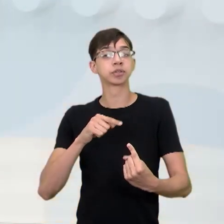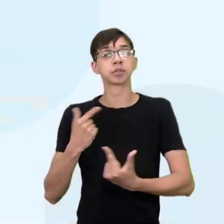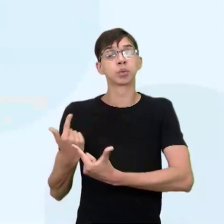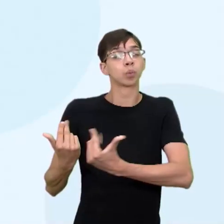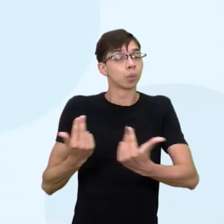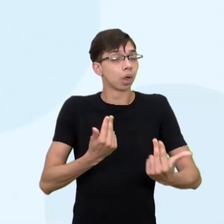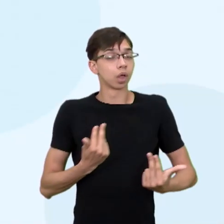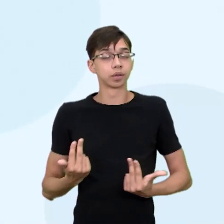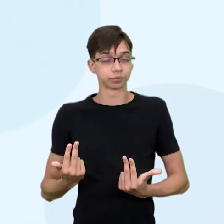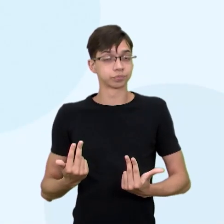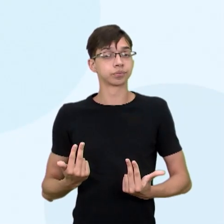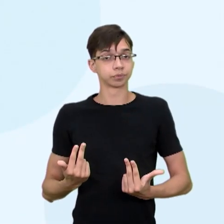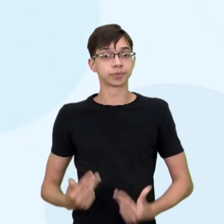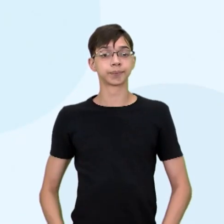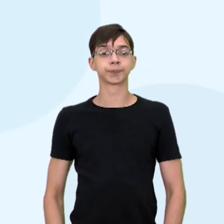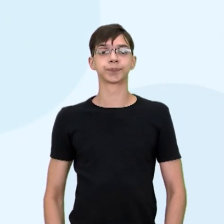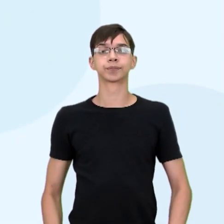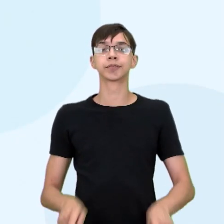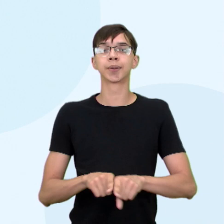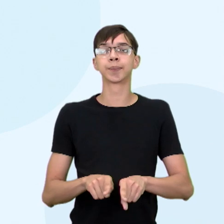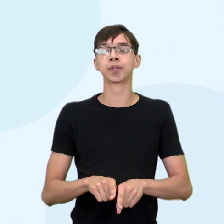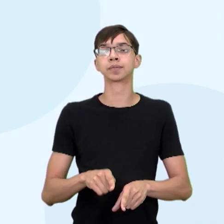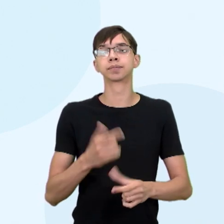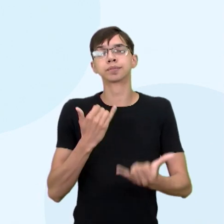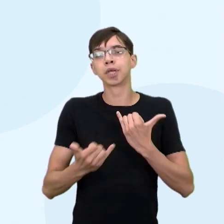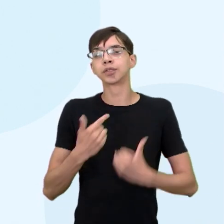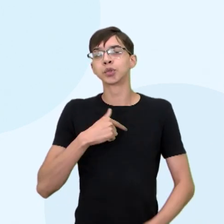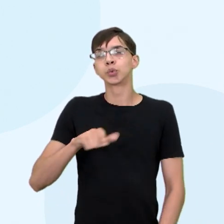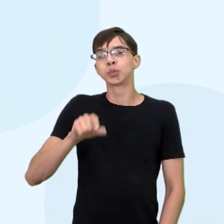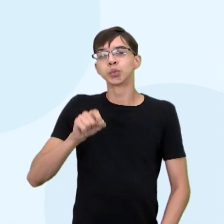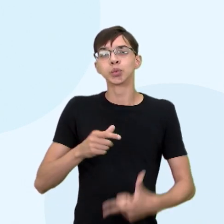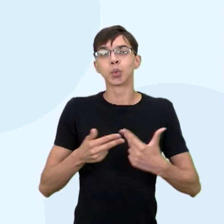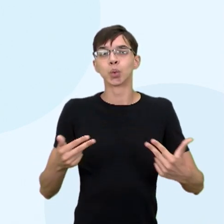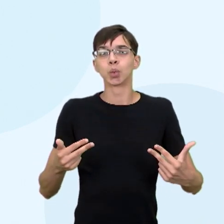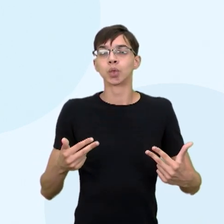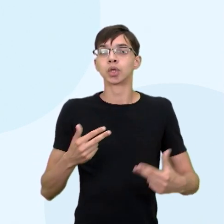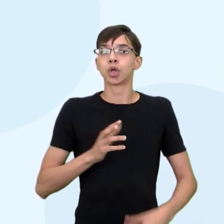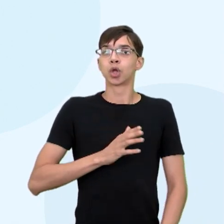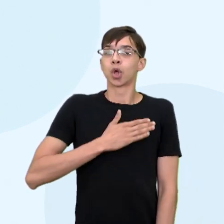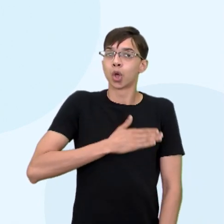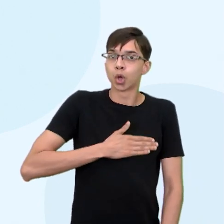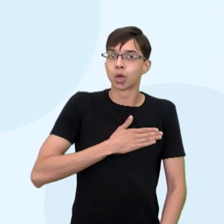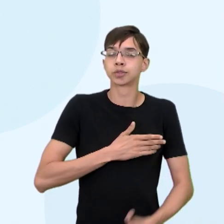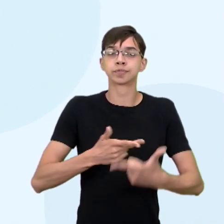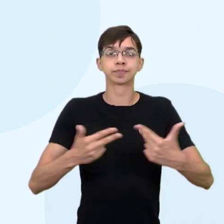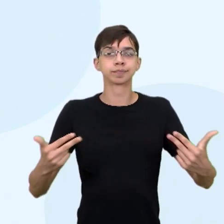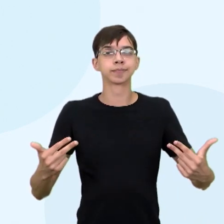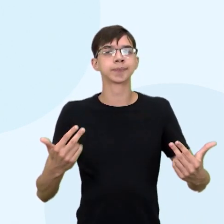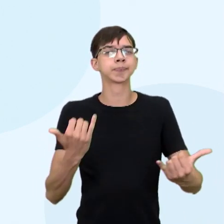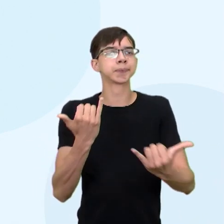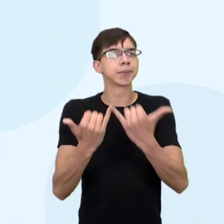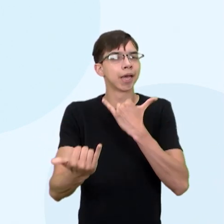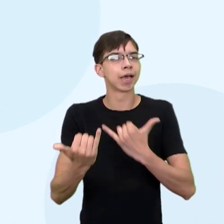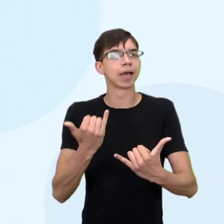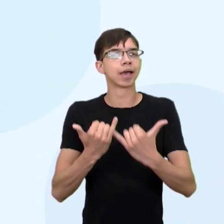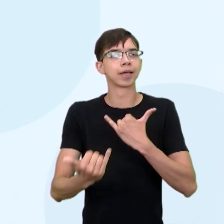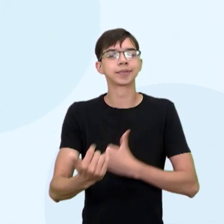comuns, a gente tem gostos parecidos, a gente tem coisas que geram esse sentimento de